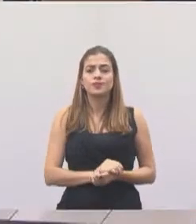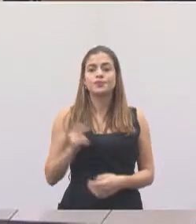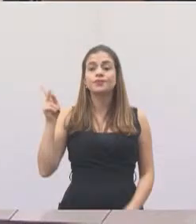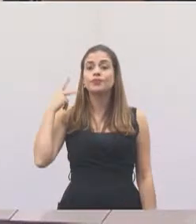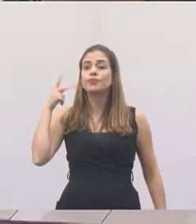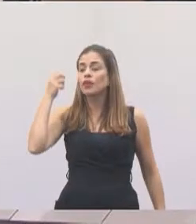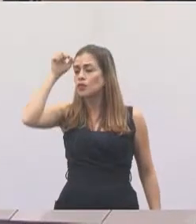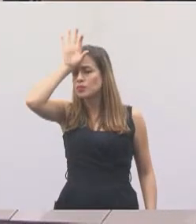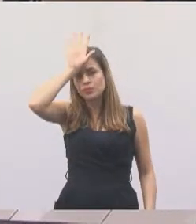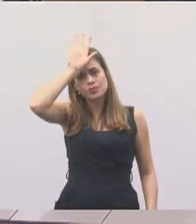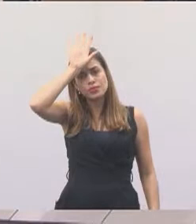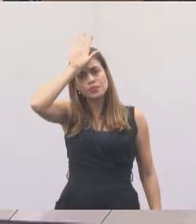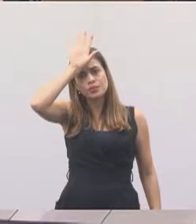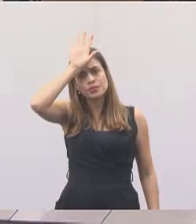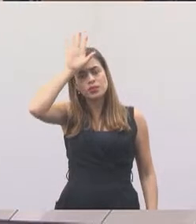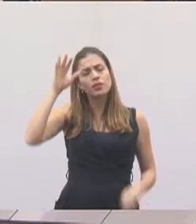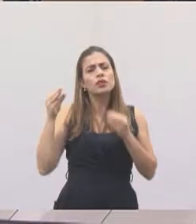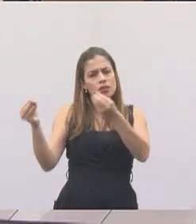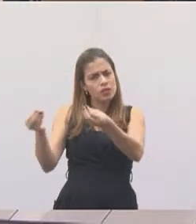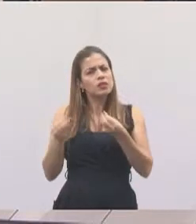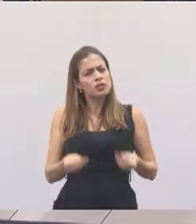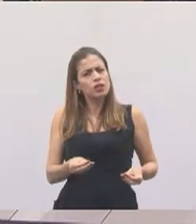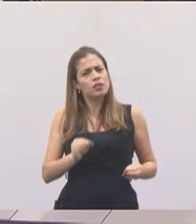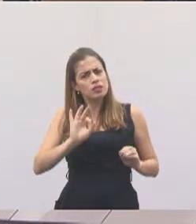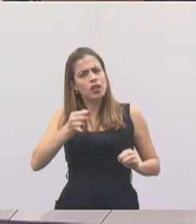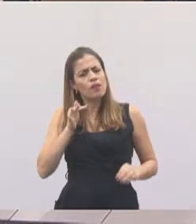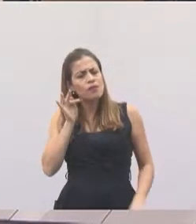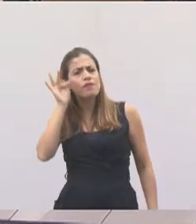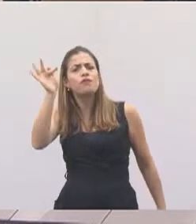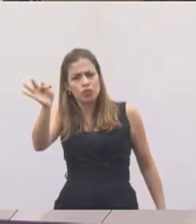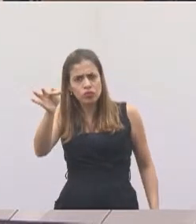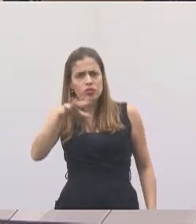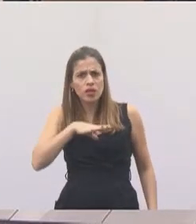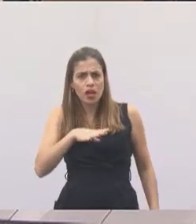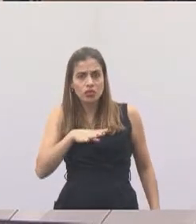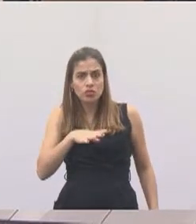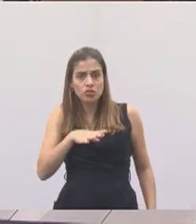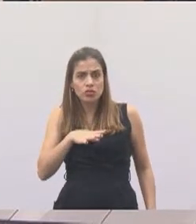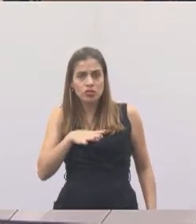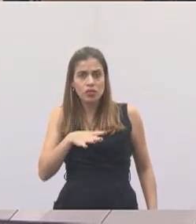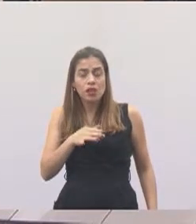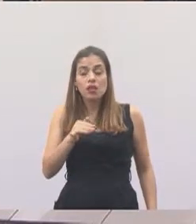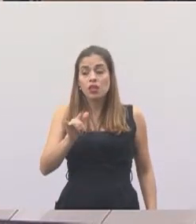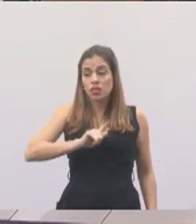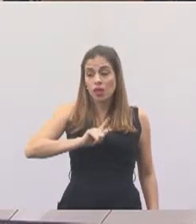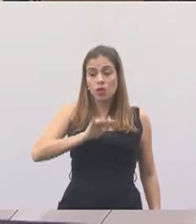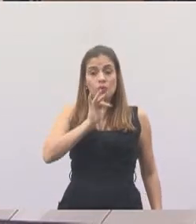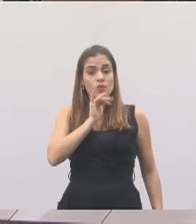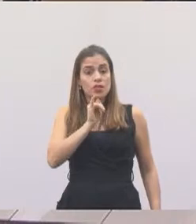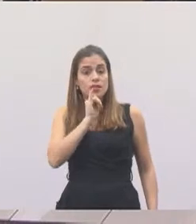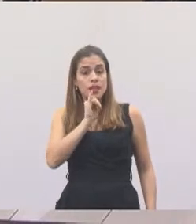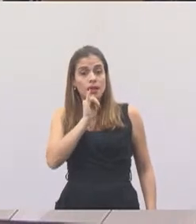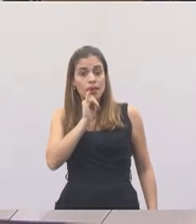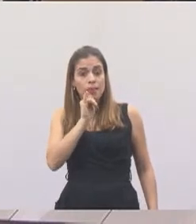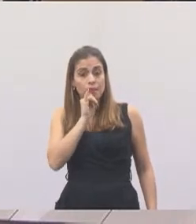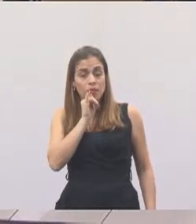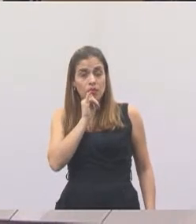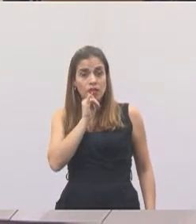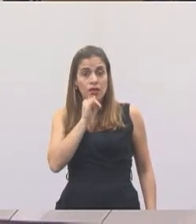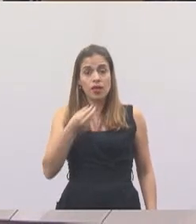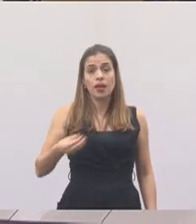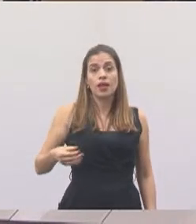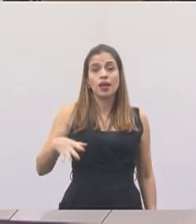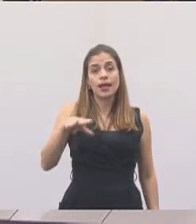Rodrigo Salomão, isso implica realmente o futuro da nossa cidade, né? Nós temos um exemplo bem claro aqui ao lado, que é a cidade de